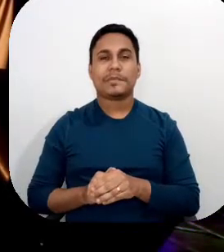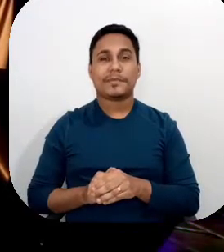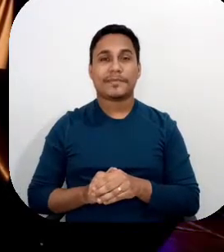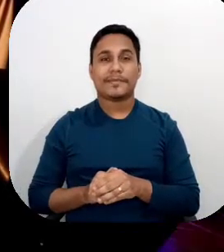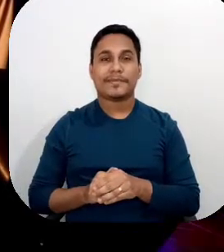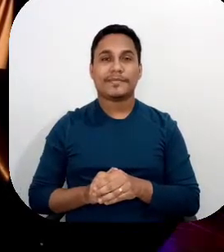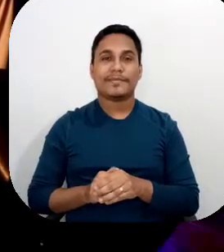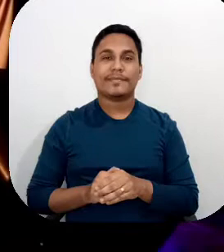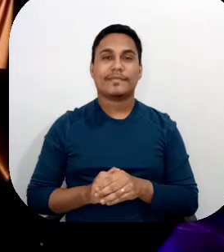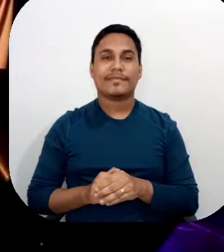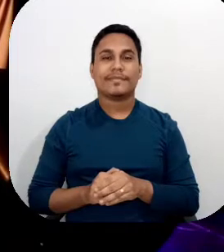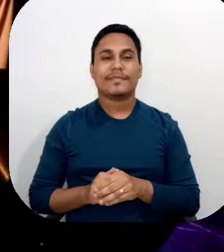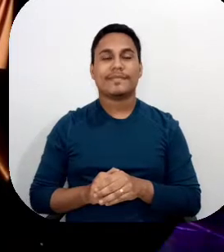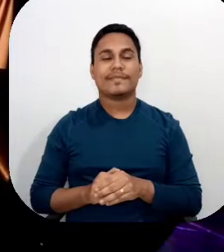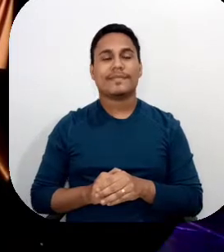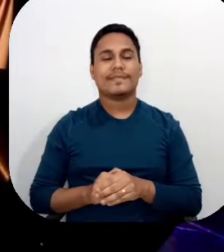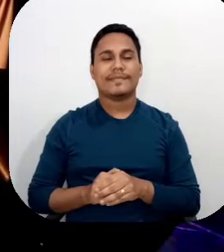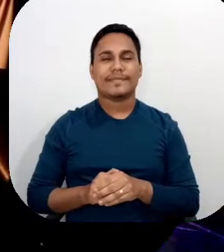melhor. Ah,